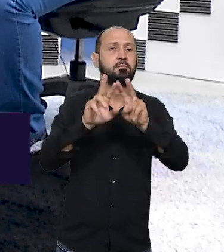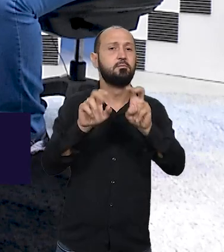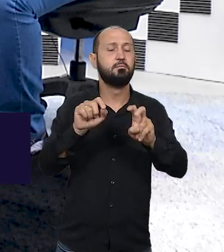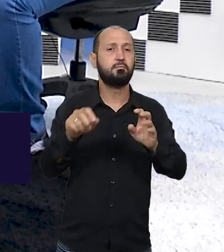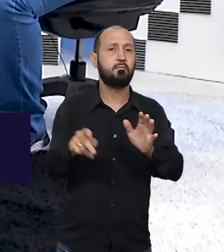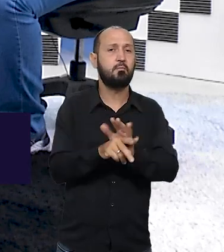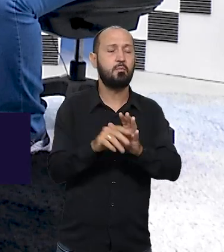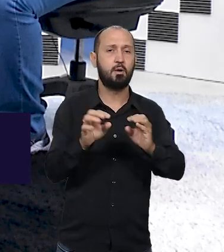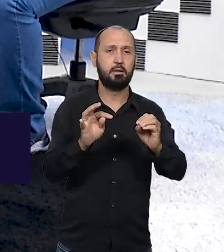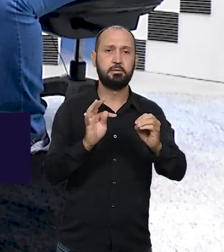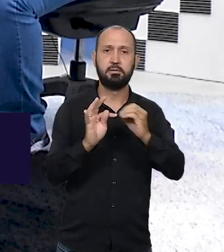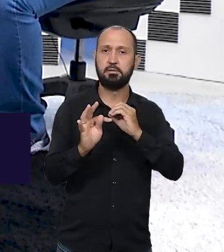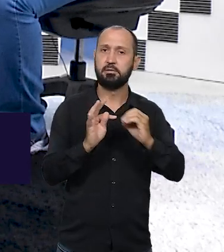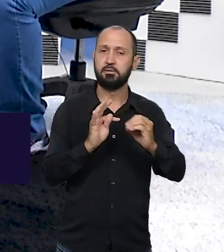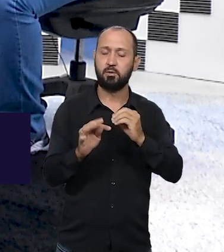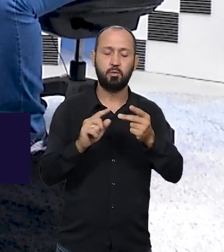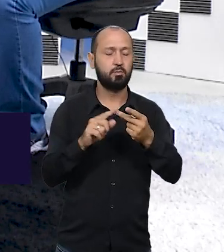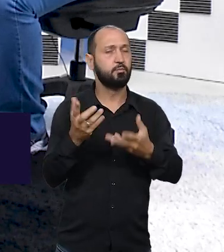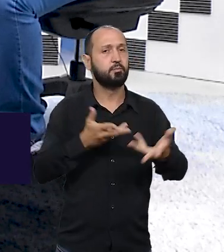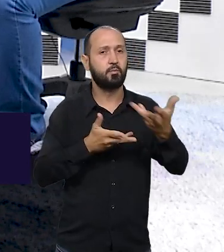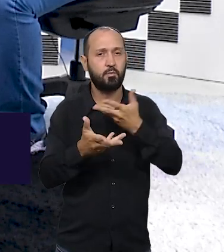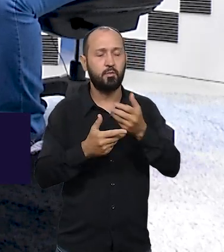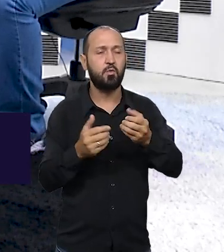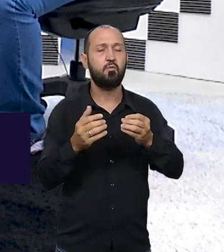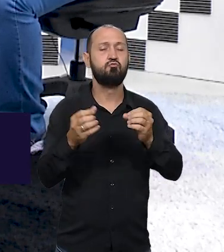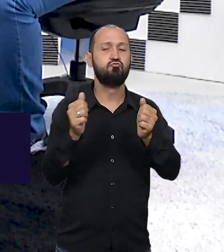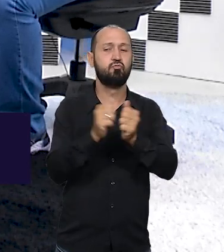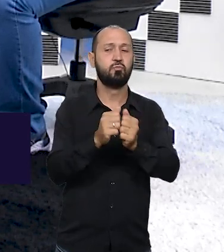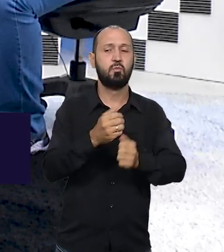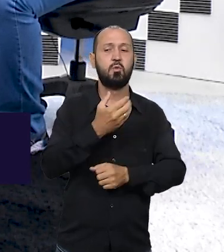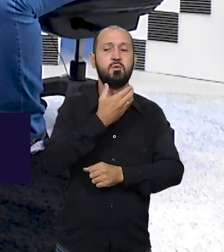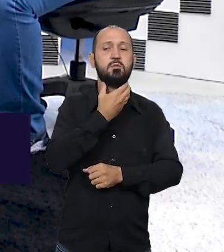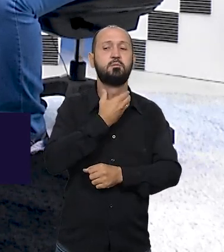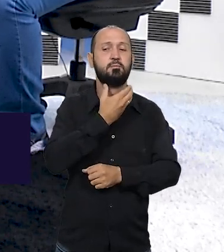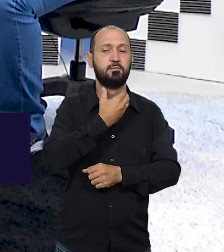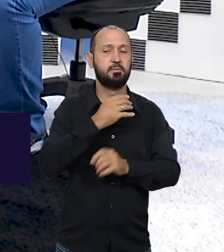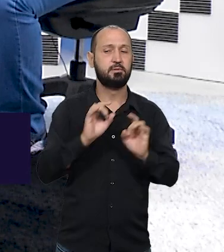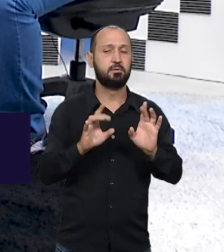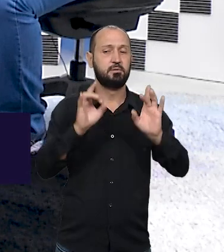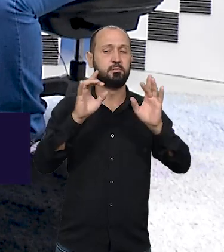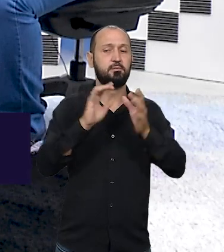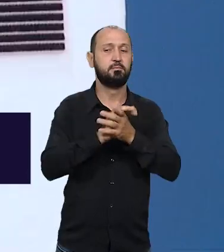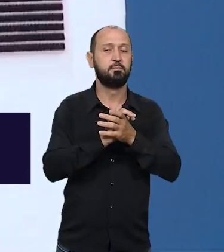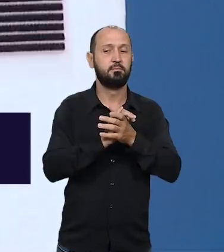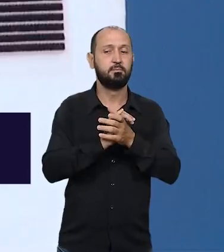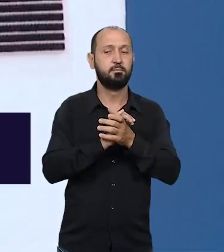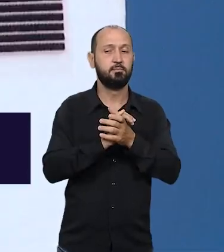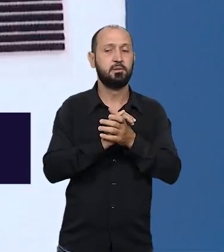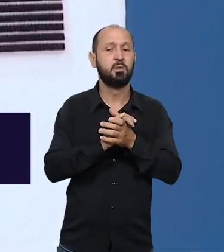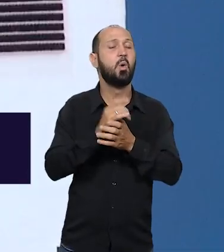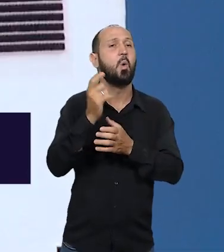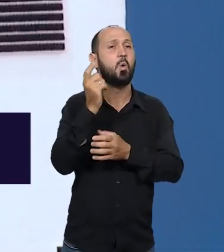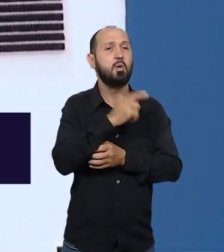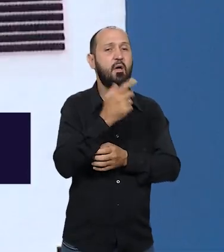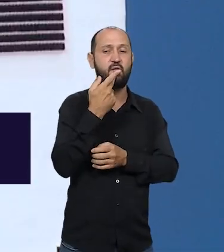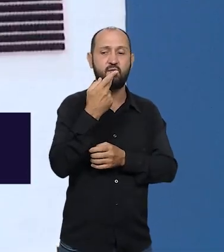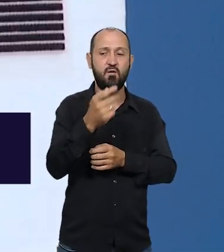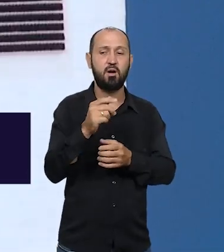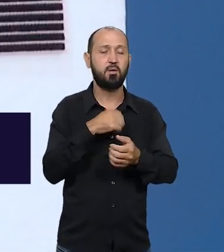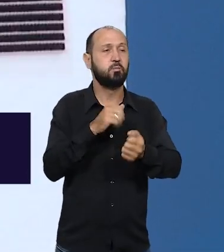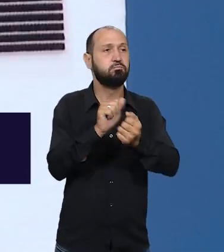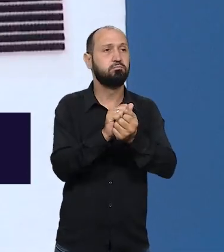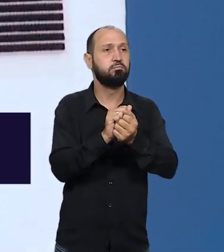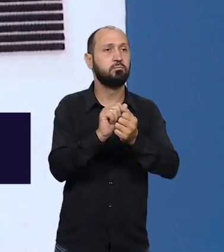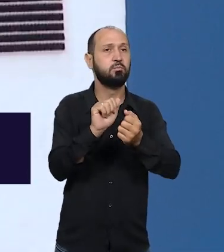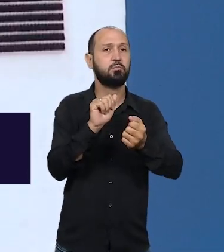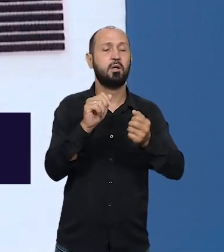relação à terapia ocupacional, com integração sensorial, fono com linguagem, né? Especialização em linguagem, para ele poder verbalizar melhor. E claro, vai